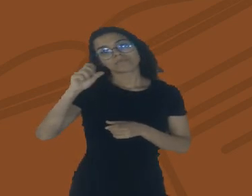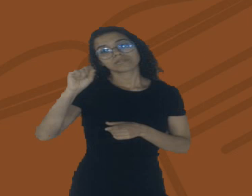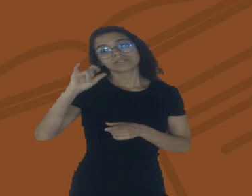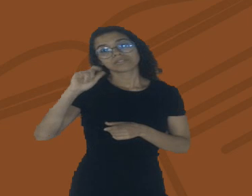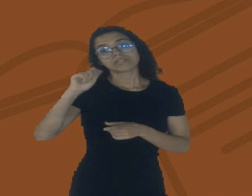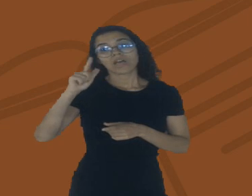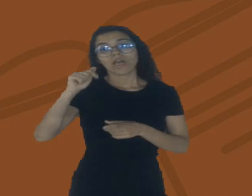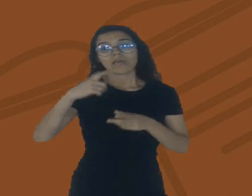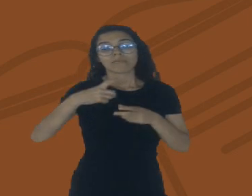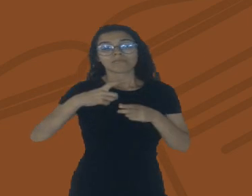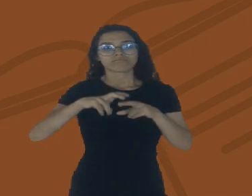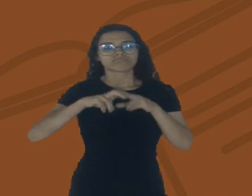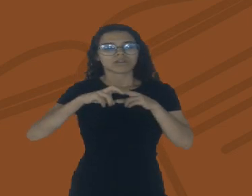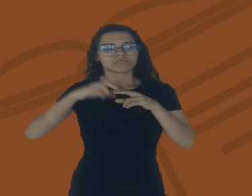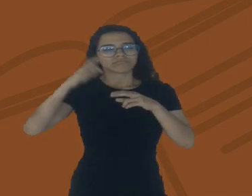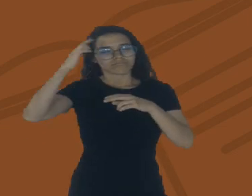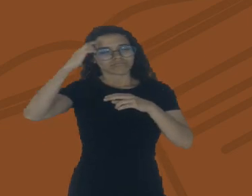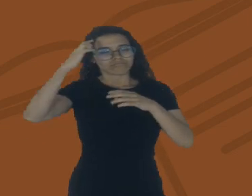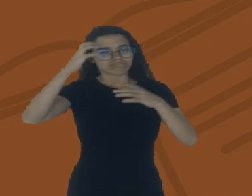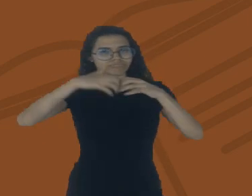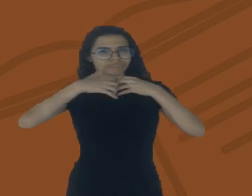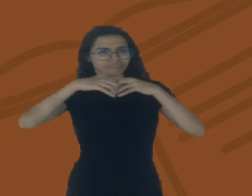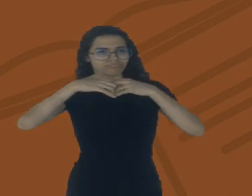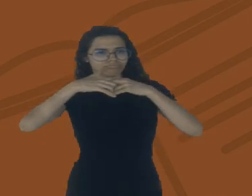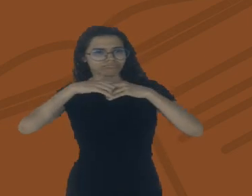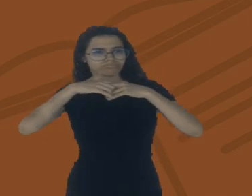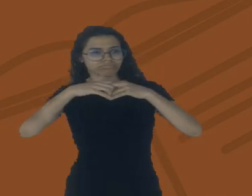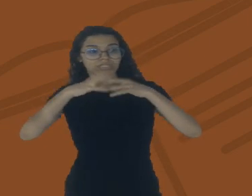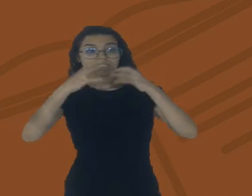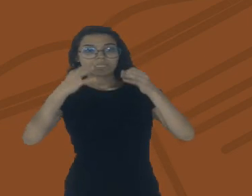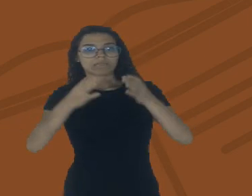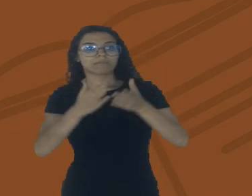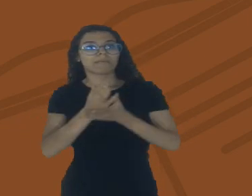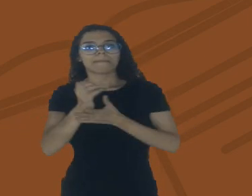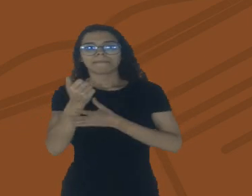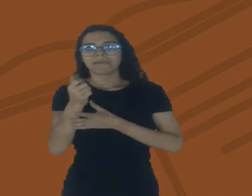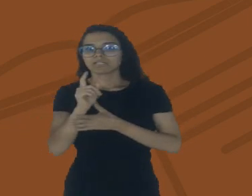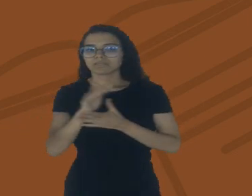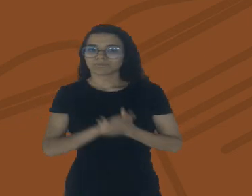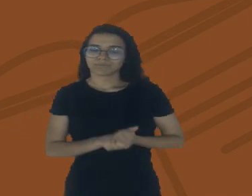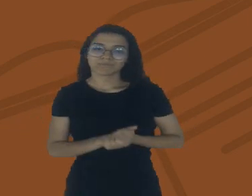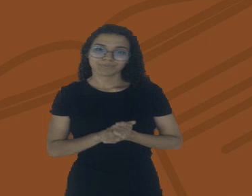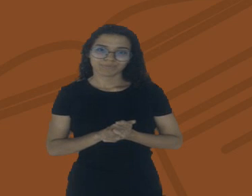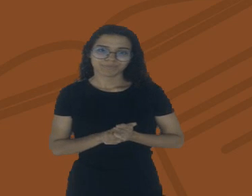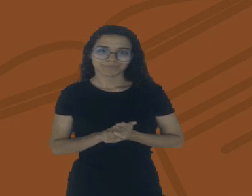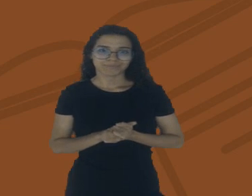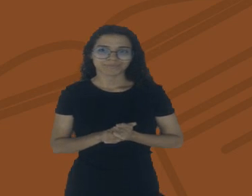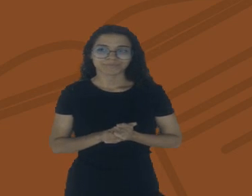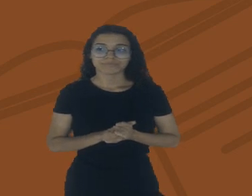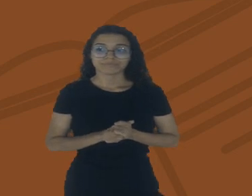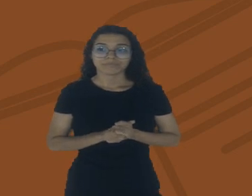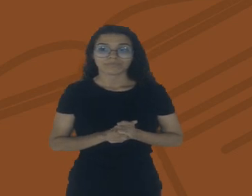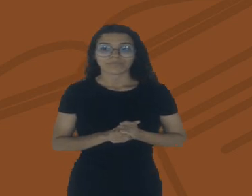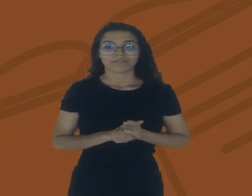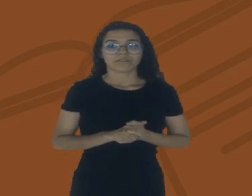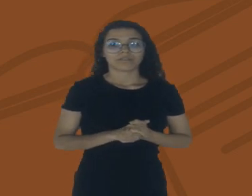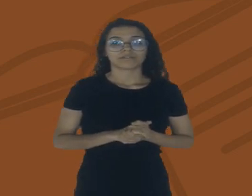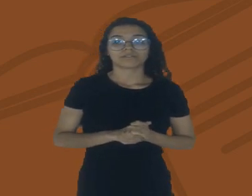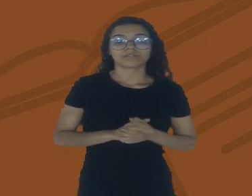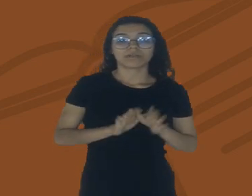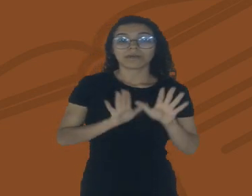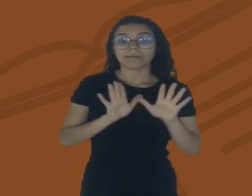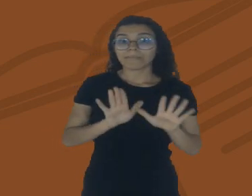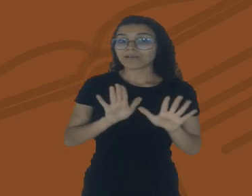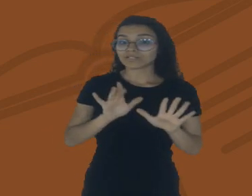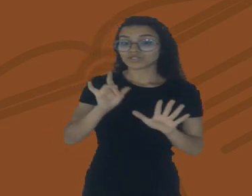desordens neurológicas, então também está relacionado também com o funcionamento do nosso sistema nervoso, certo? Mas como foi falado, a